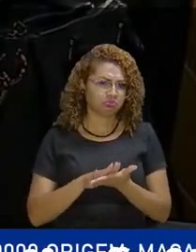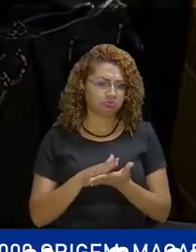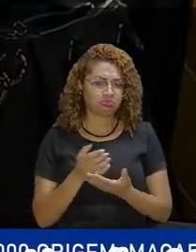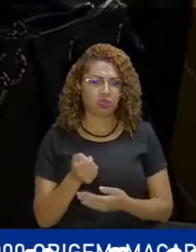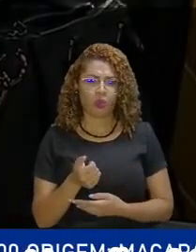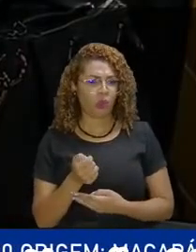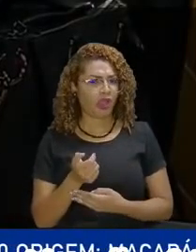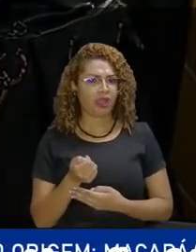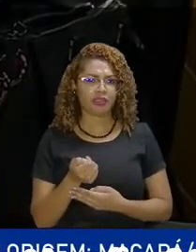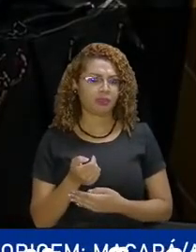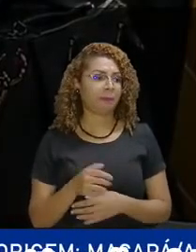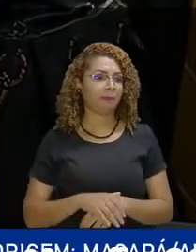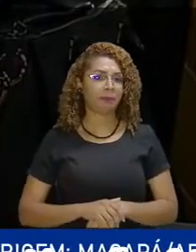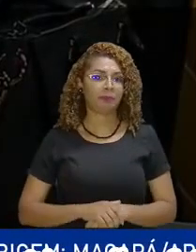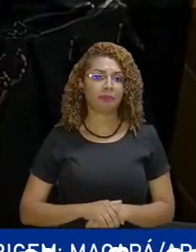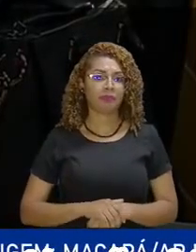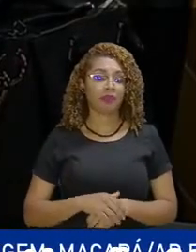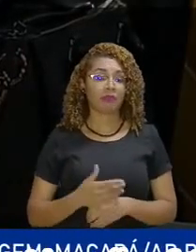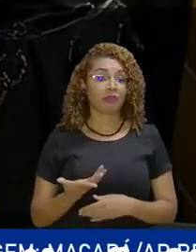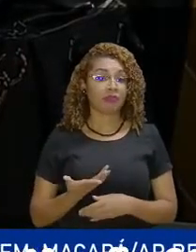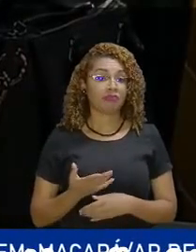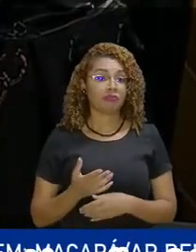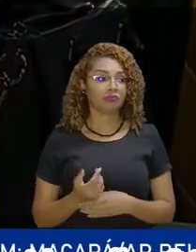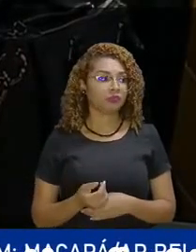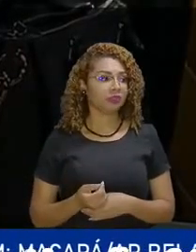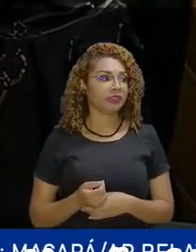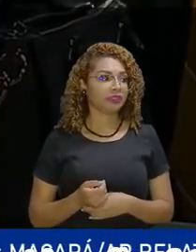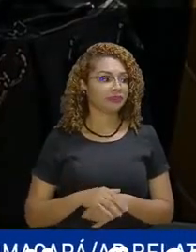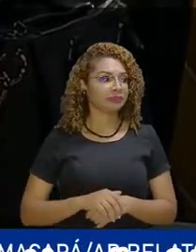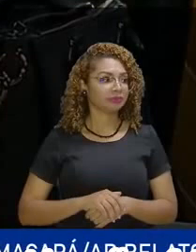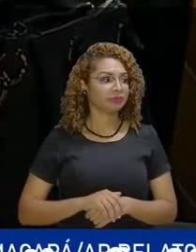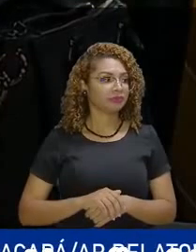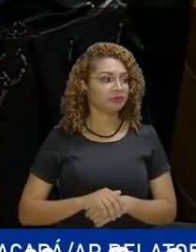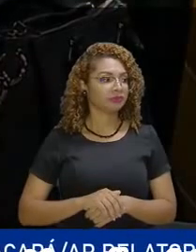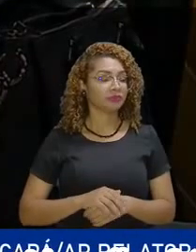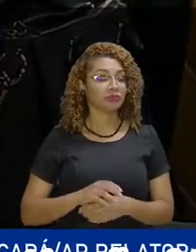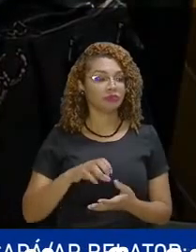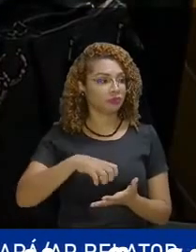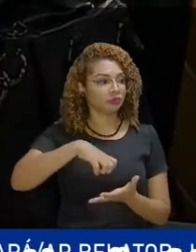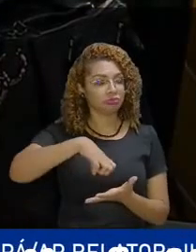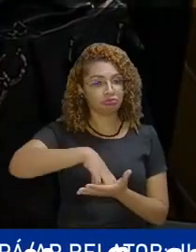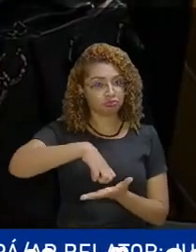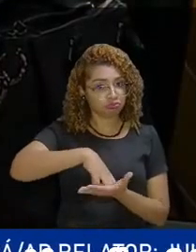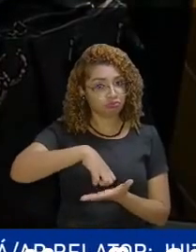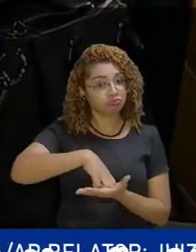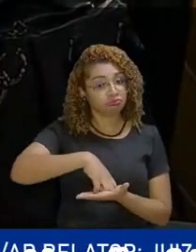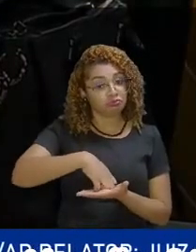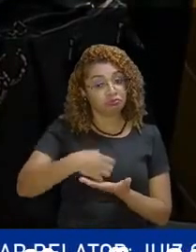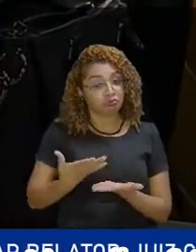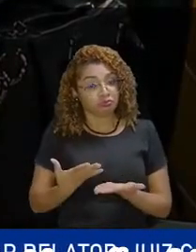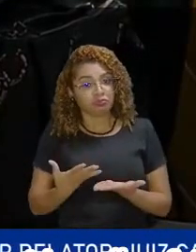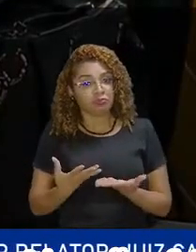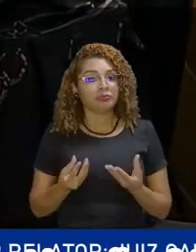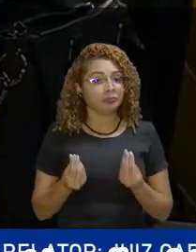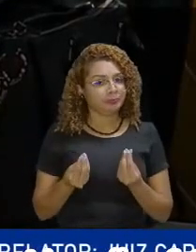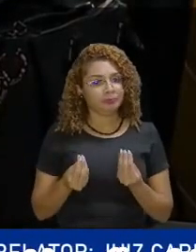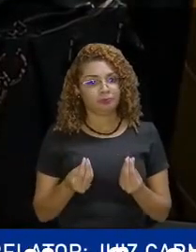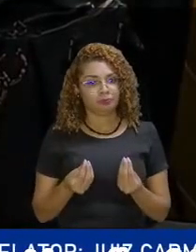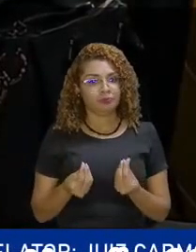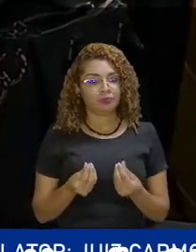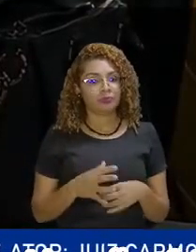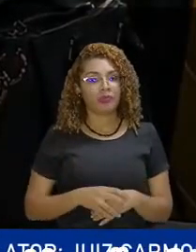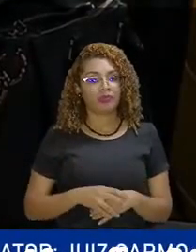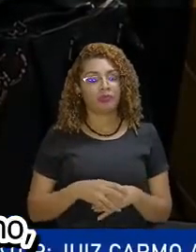dá ensejo, então, a condenação conforme o voto do relator. E com essas considerações, né,